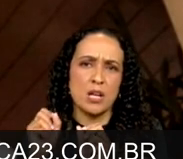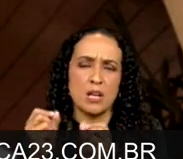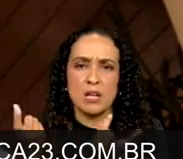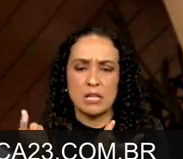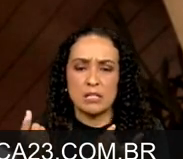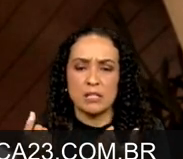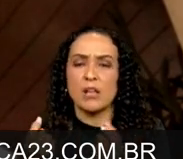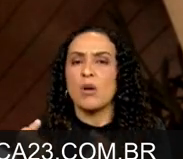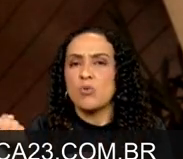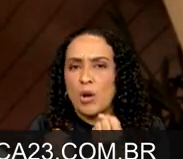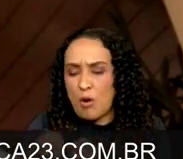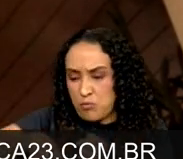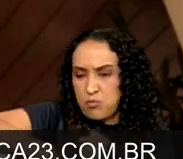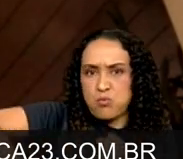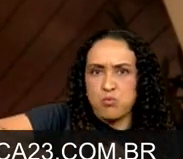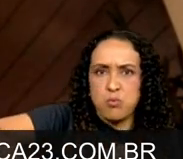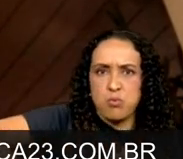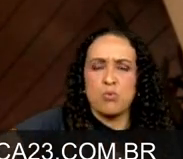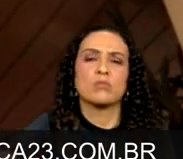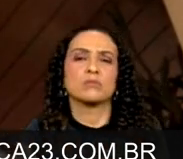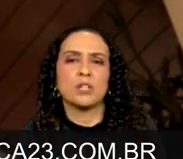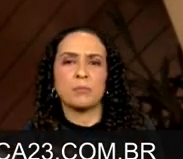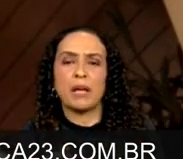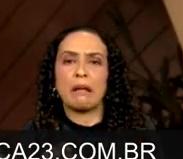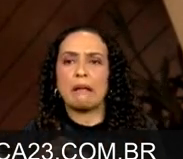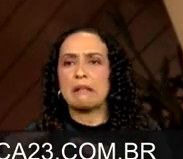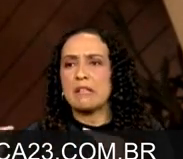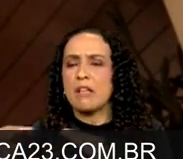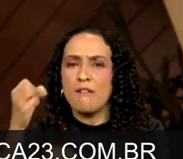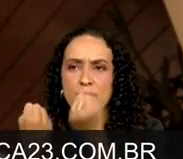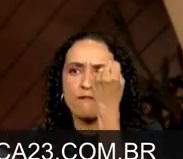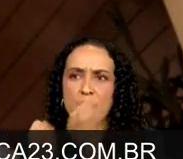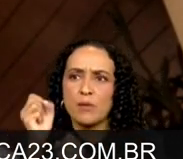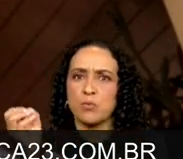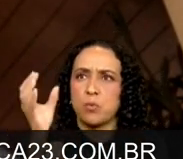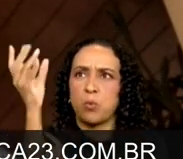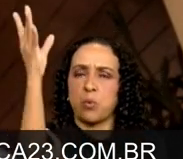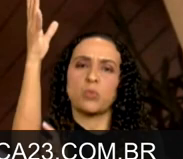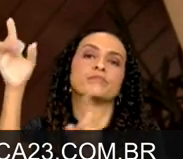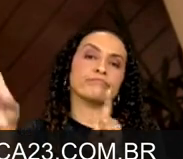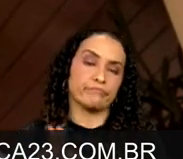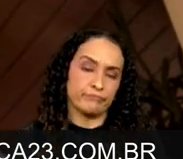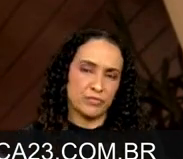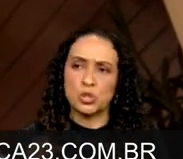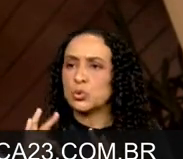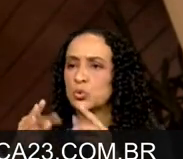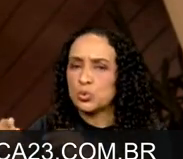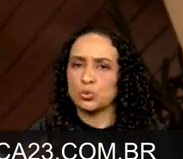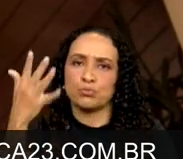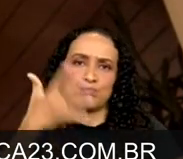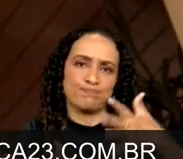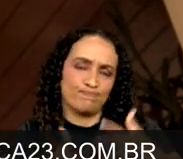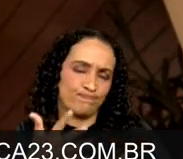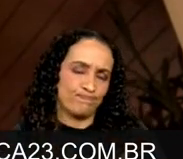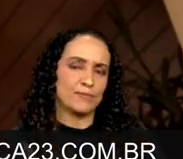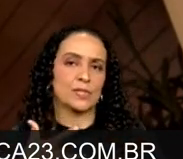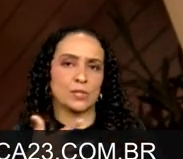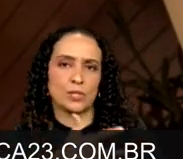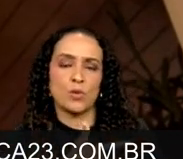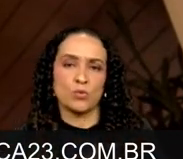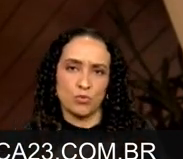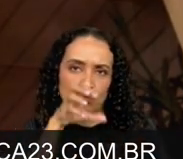da descarga dos carros, como também das chaminés das fábricas, tudo isso prejudica muito a